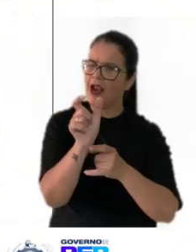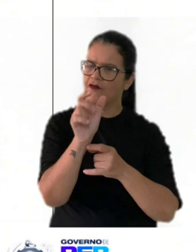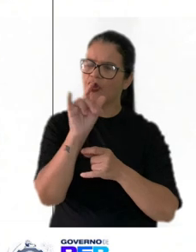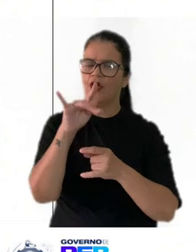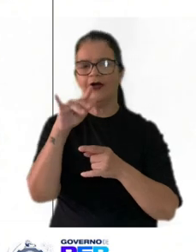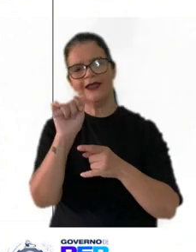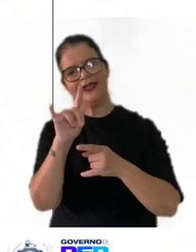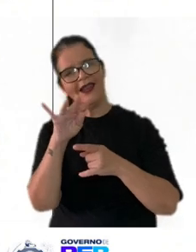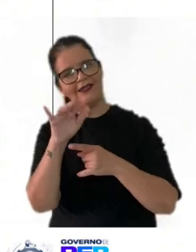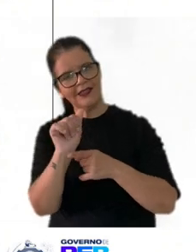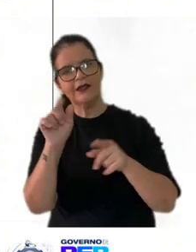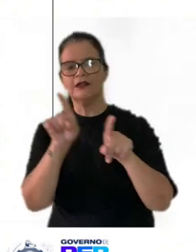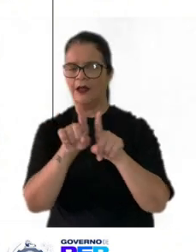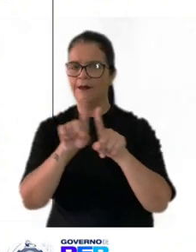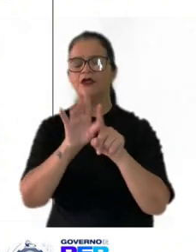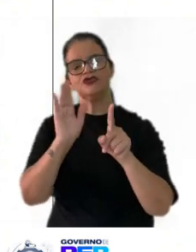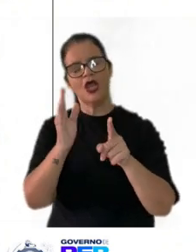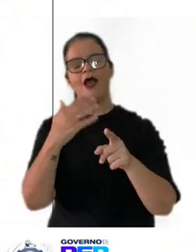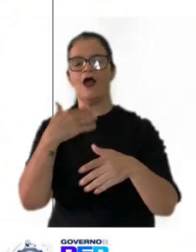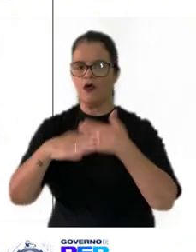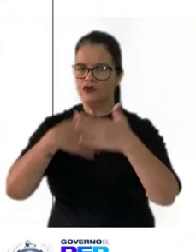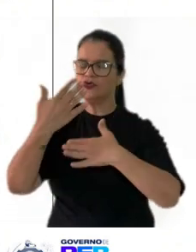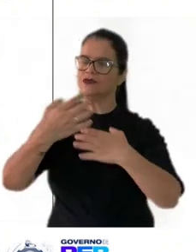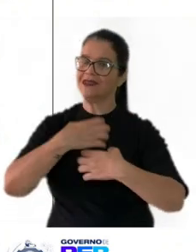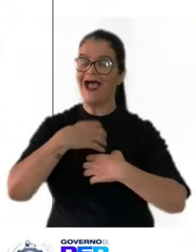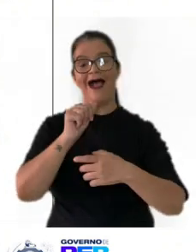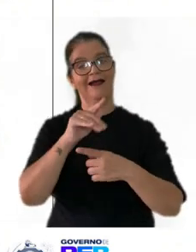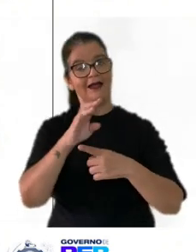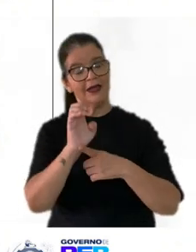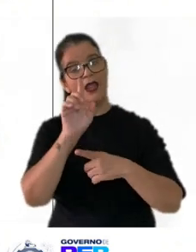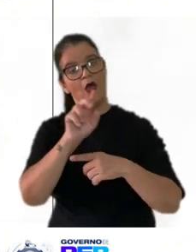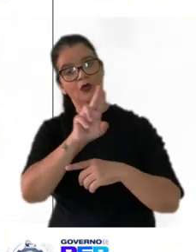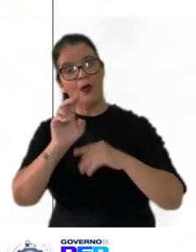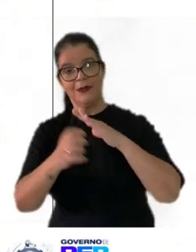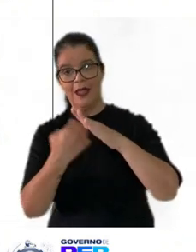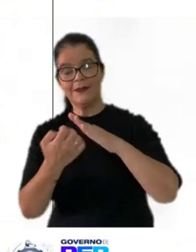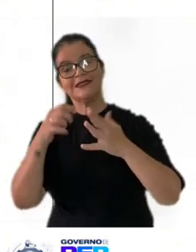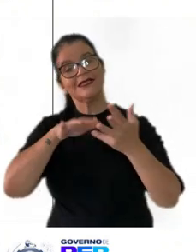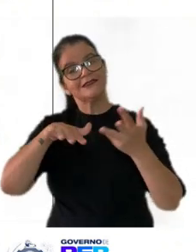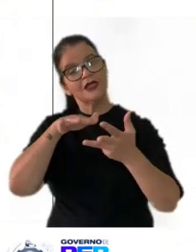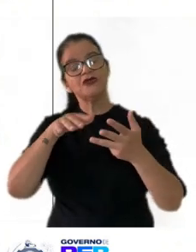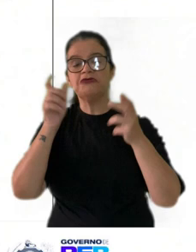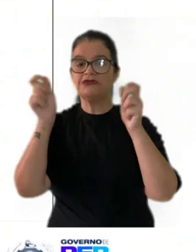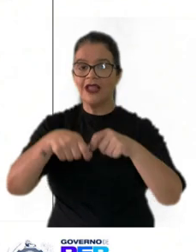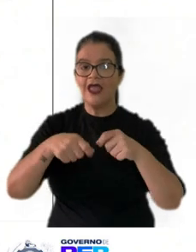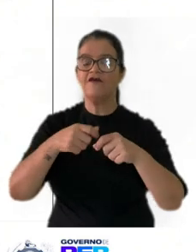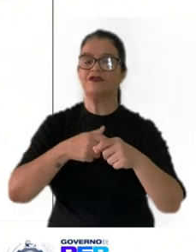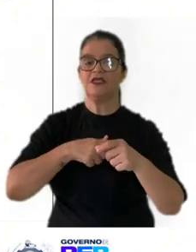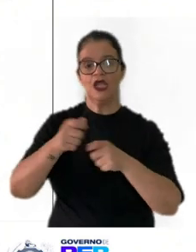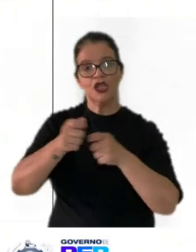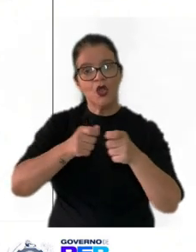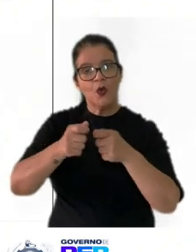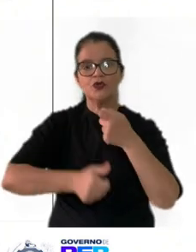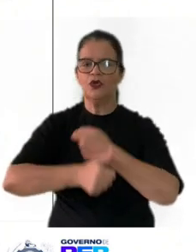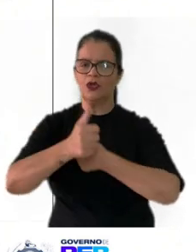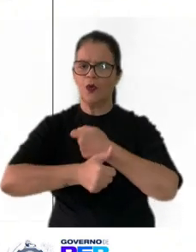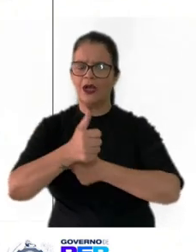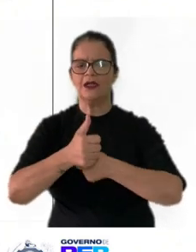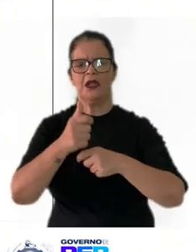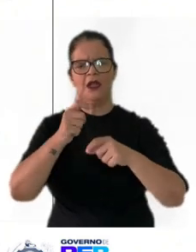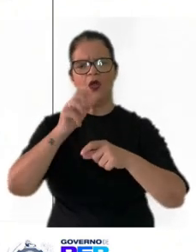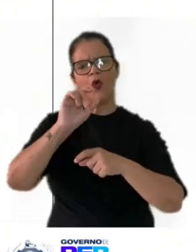o sentido então se Acme é o nome da empresa então esse setor aqui deve ser o setor de controle de qualidade dos condimentos dos